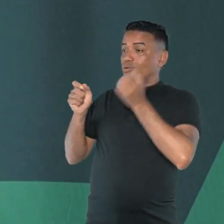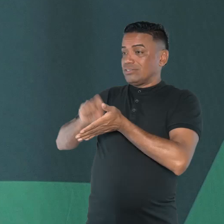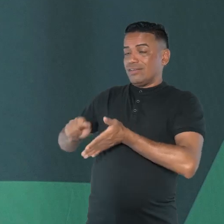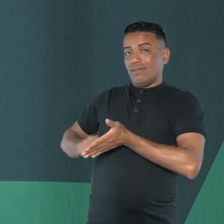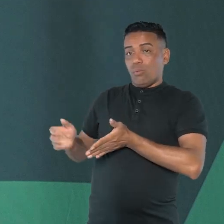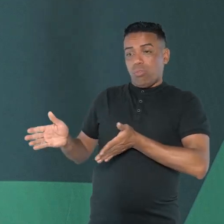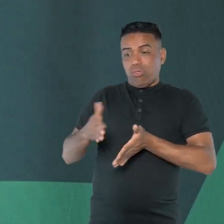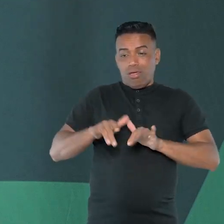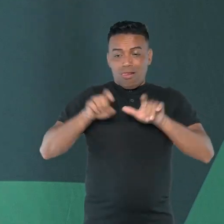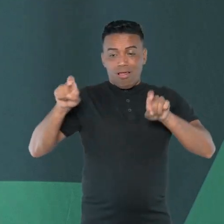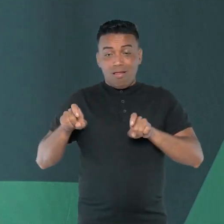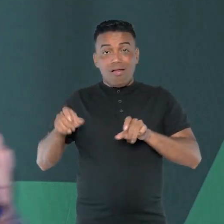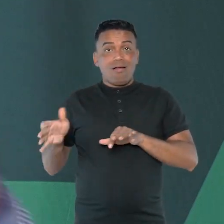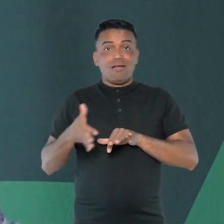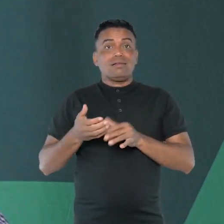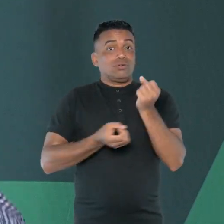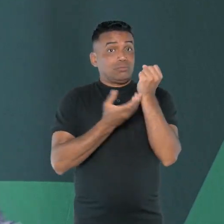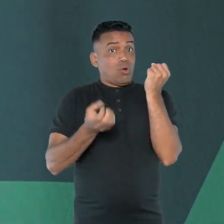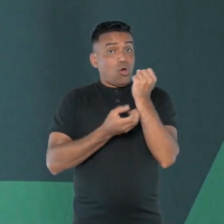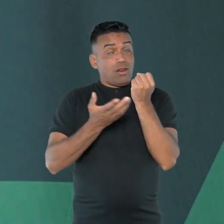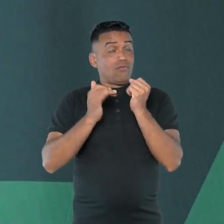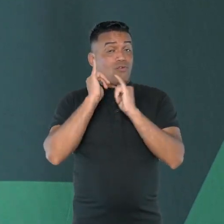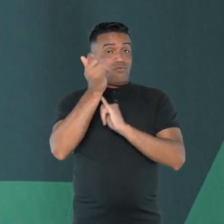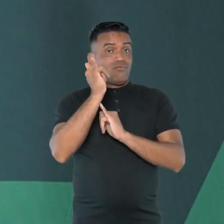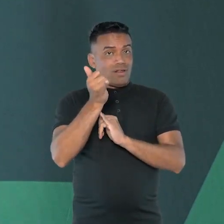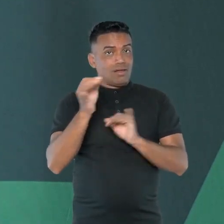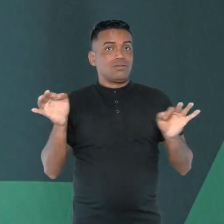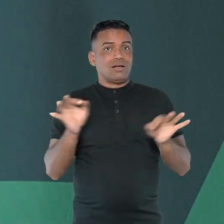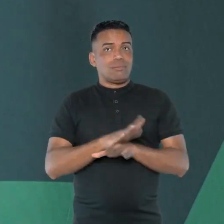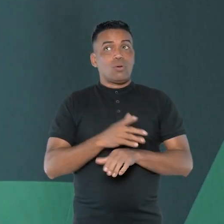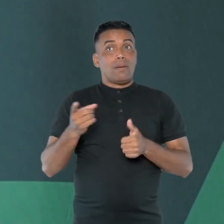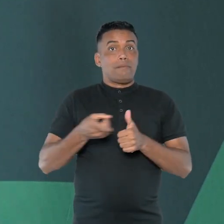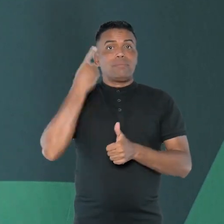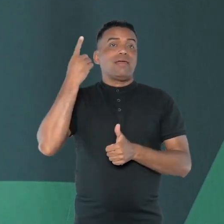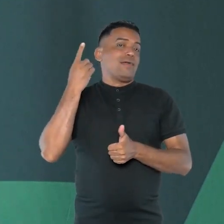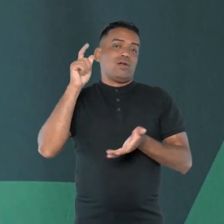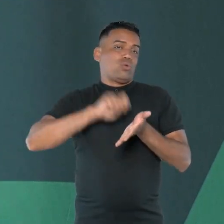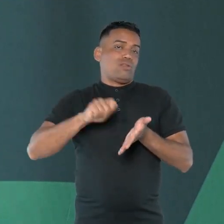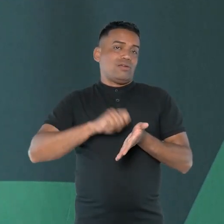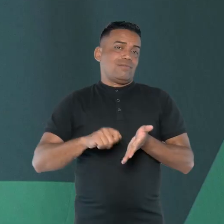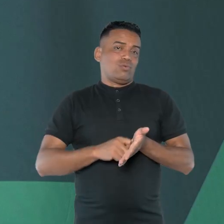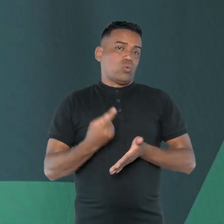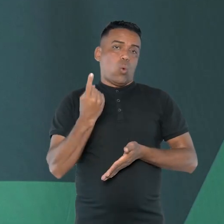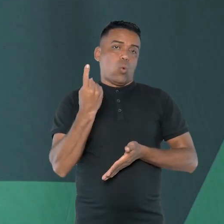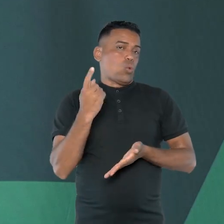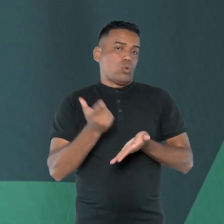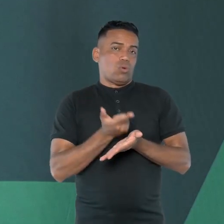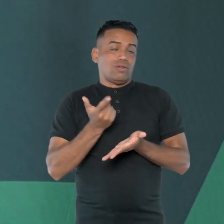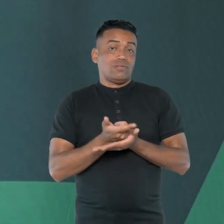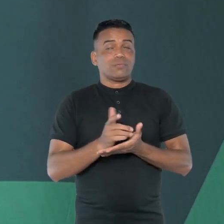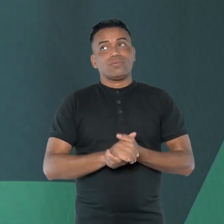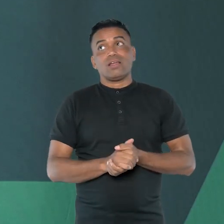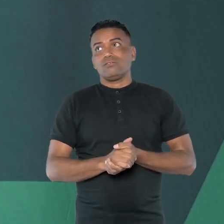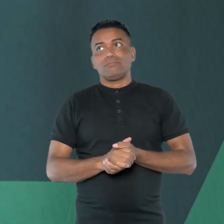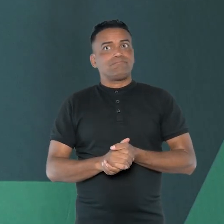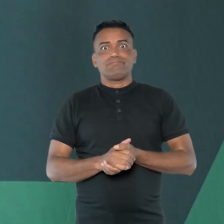foram reunidas, esse spoiler eu não vou dar, então esse acabou sendo o primeiro e único livro dele, mas uma passagem que eu conto que eu acho muito